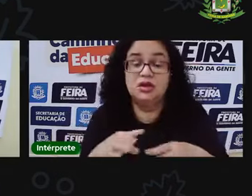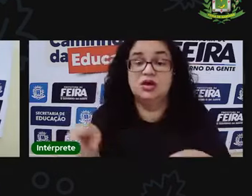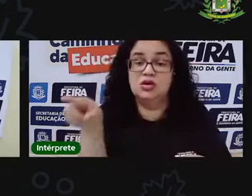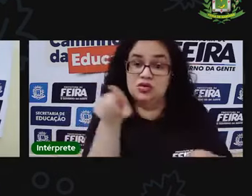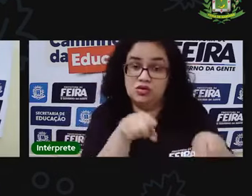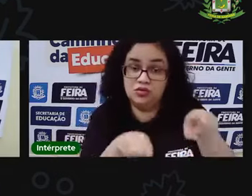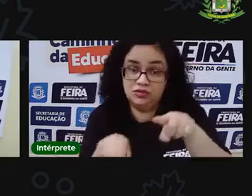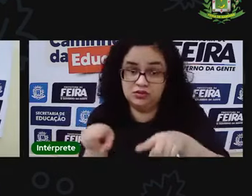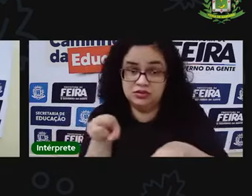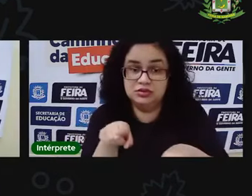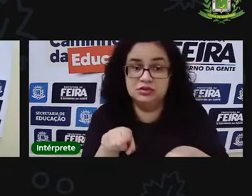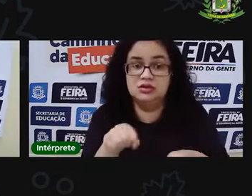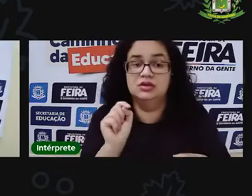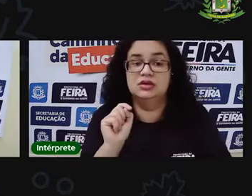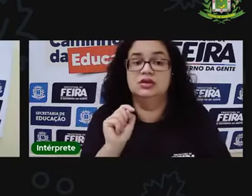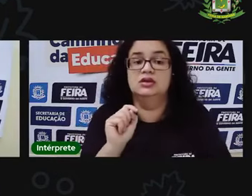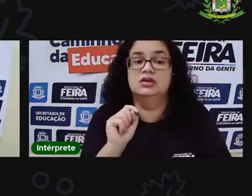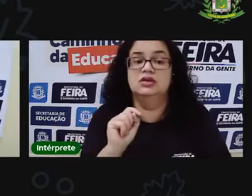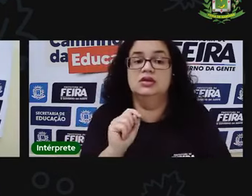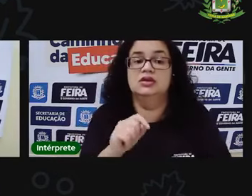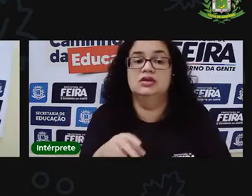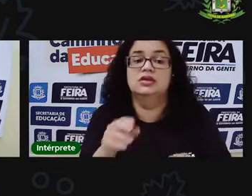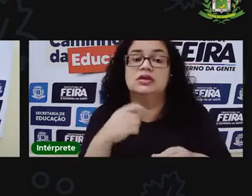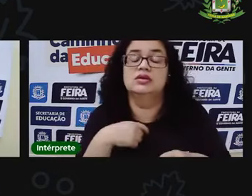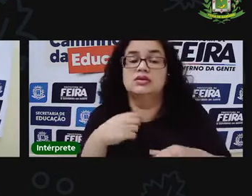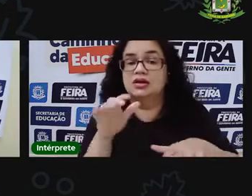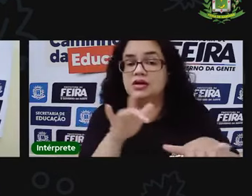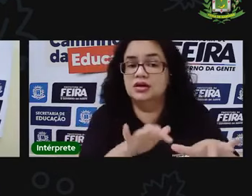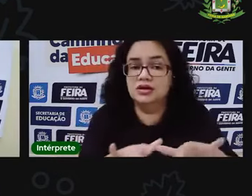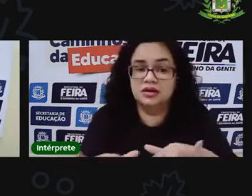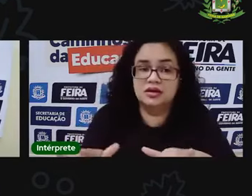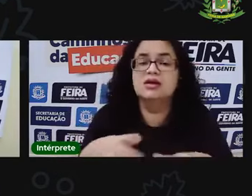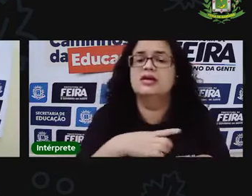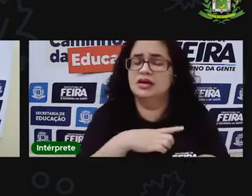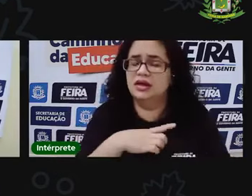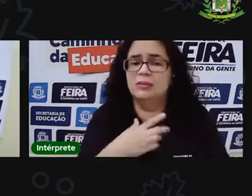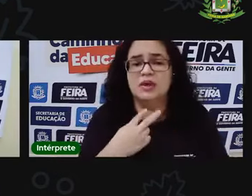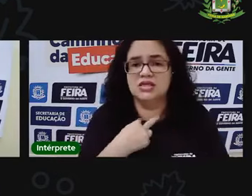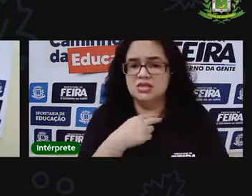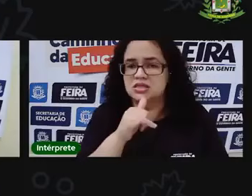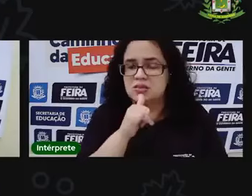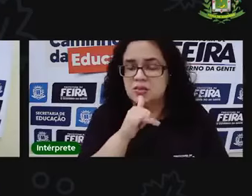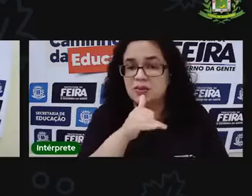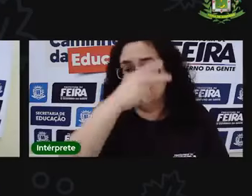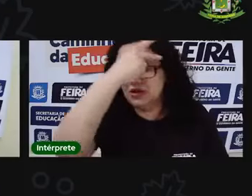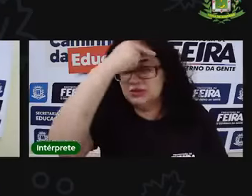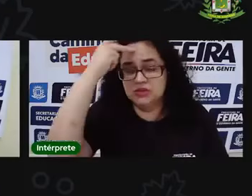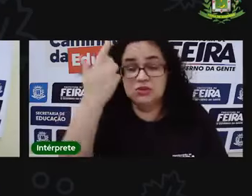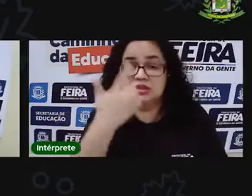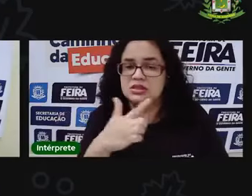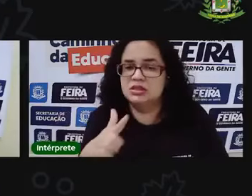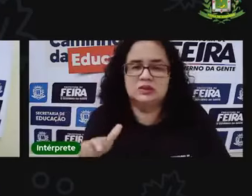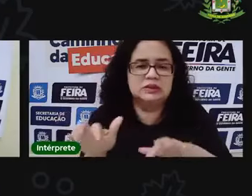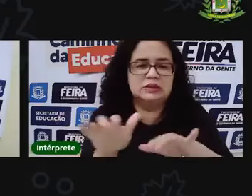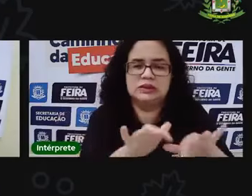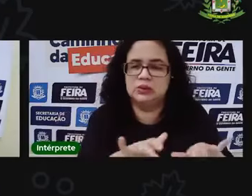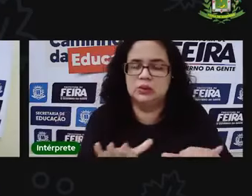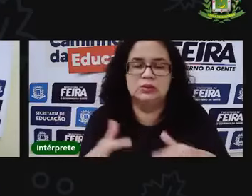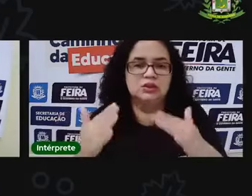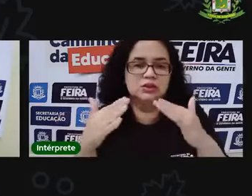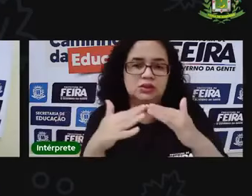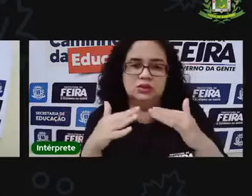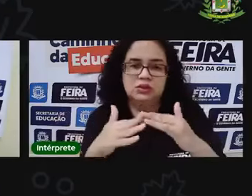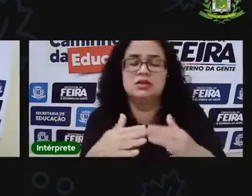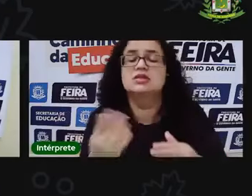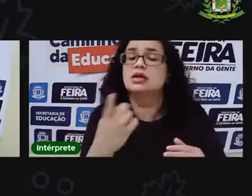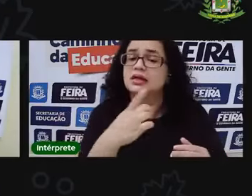vocês. Quem não está com a conexão digital, vai receber as novas comunicações, como a física, através da